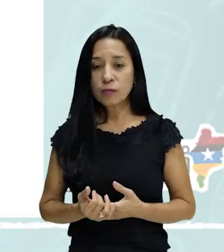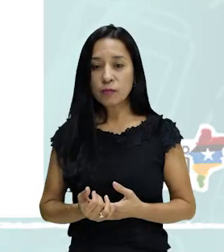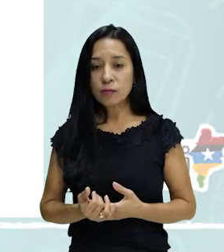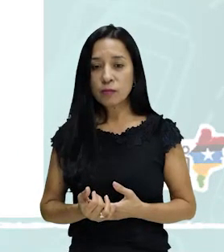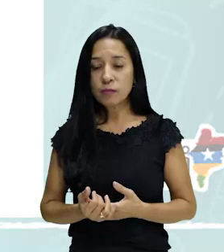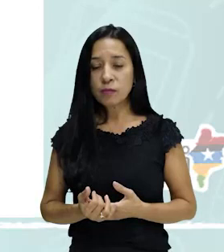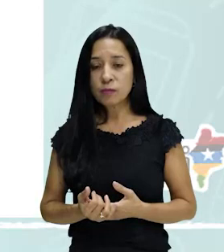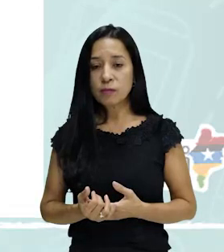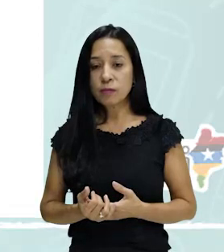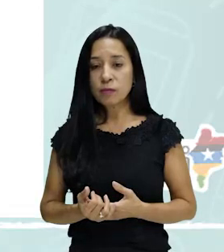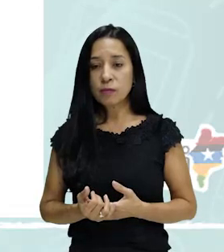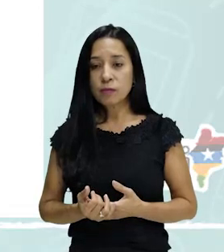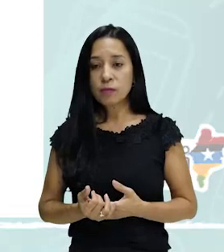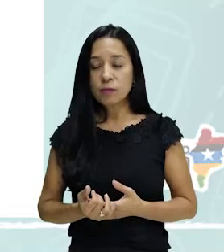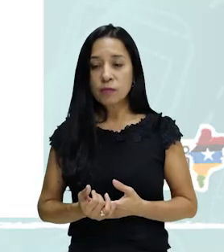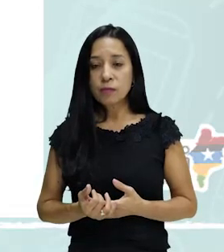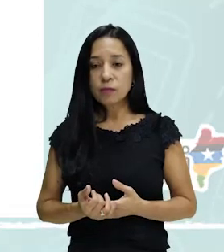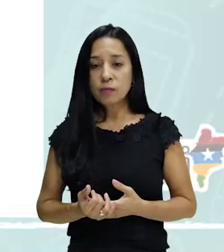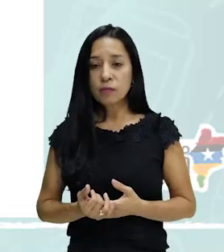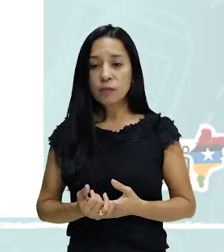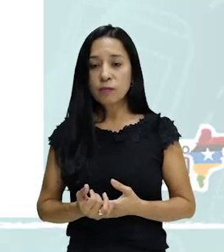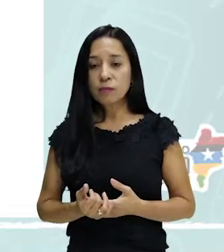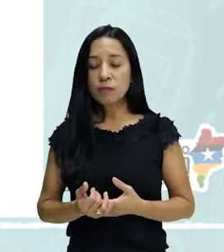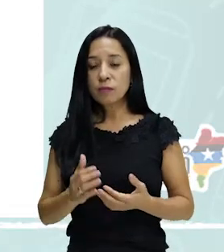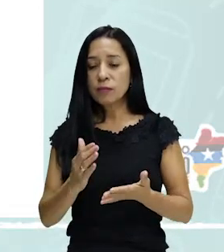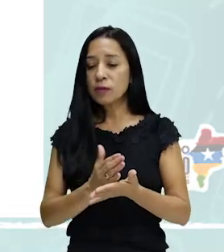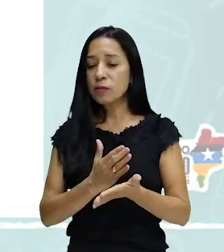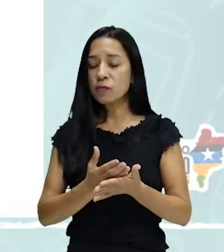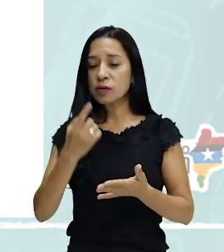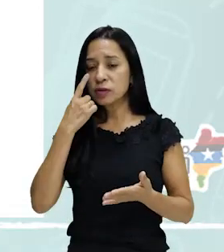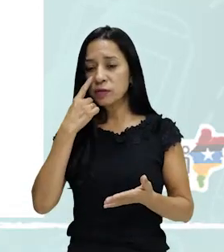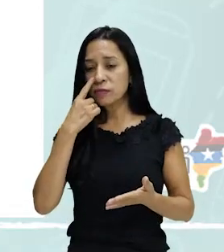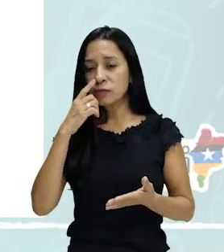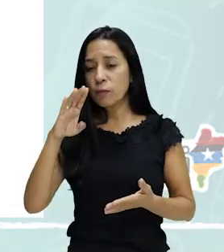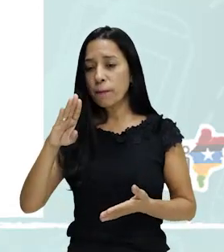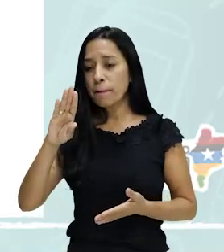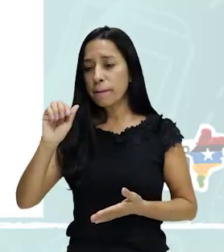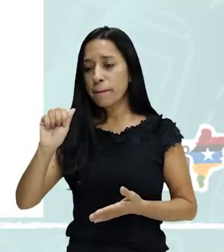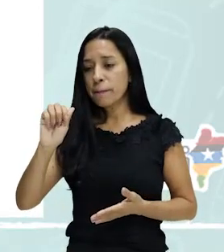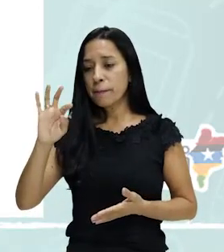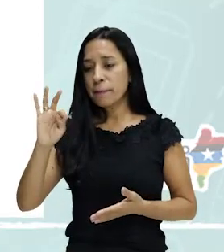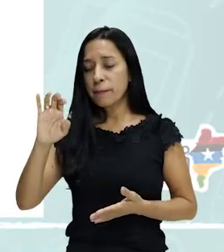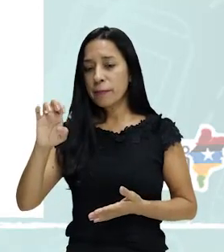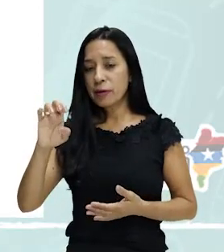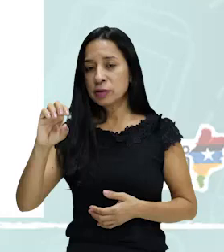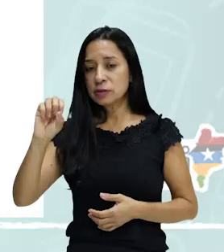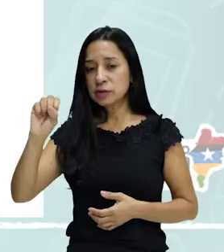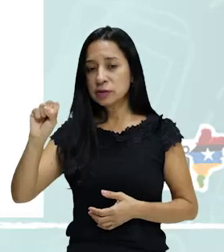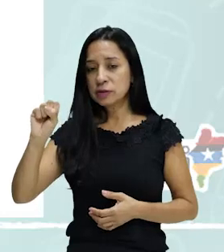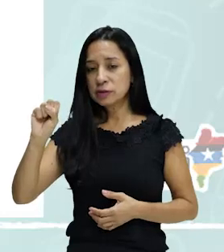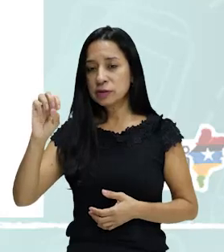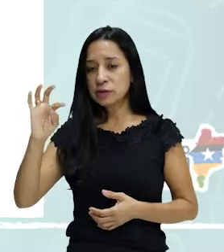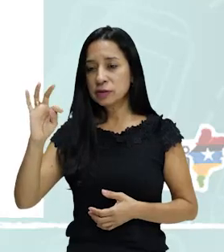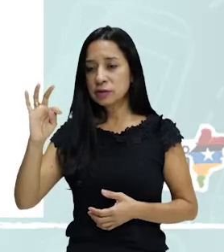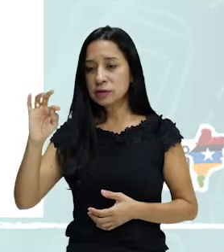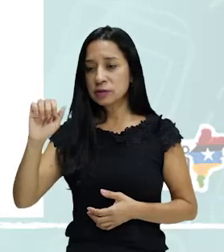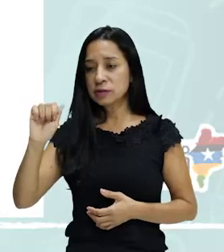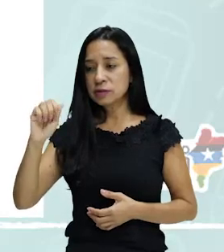uma construção. Talvez você já tenha visto esse bate-estaca, certo? Ele funciona como se fosse um